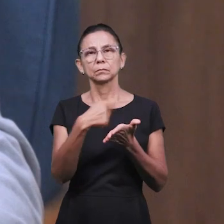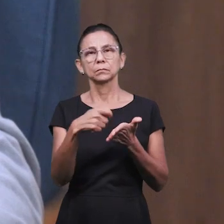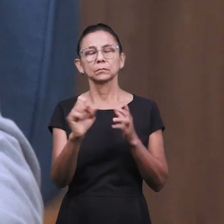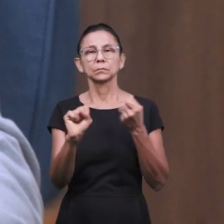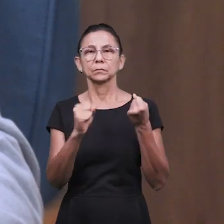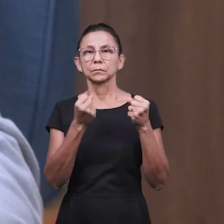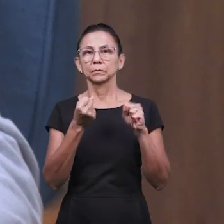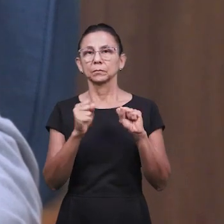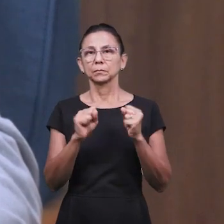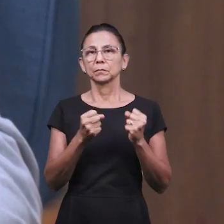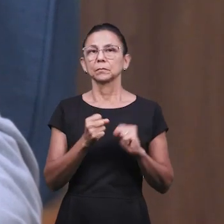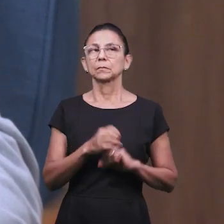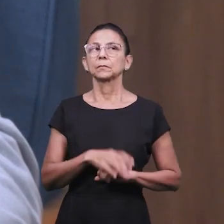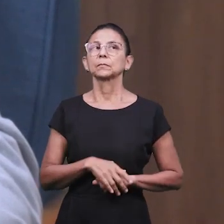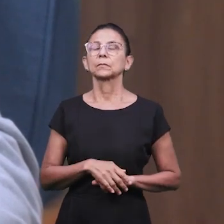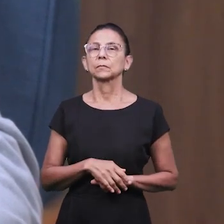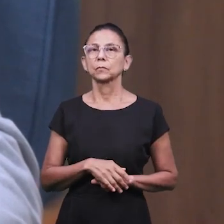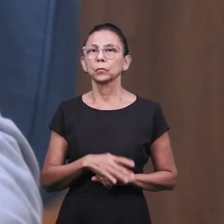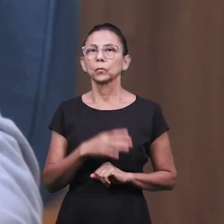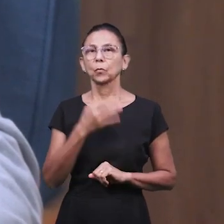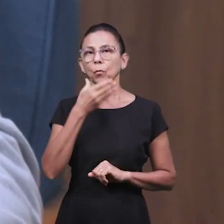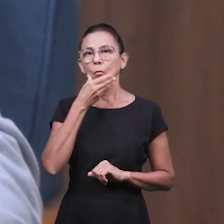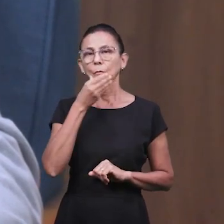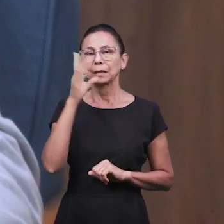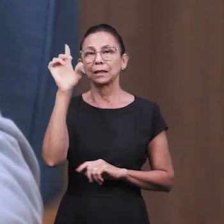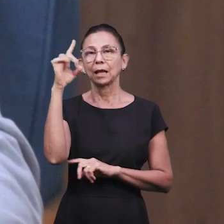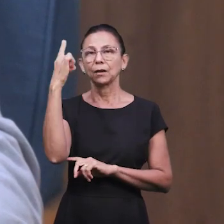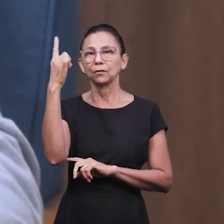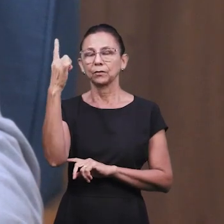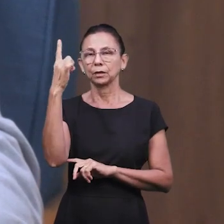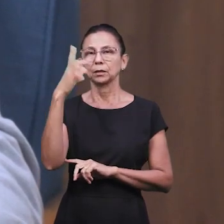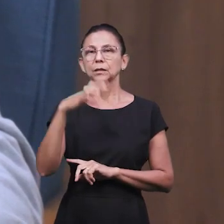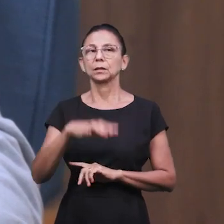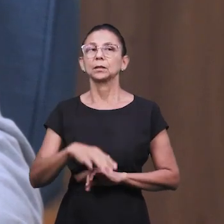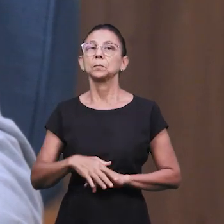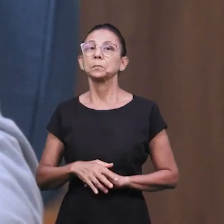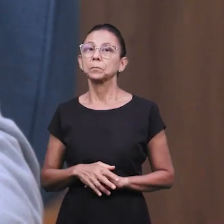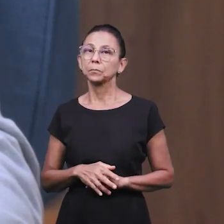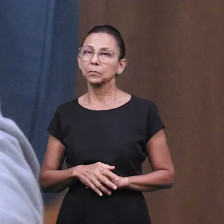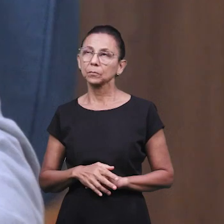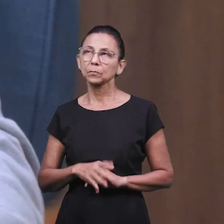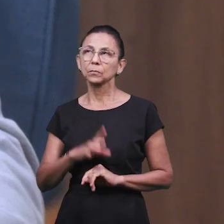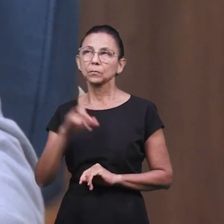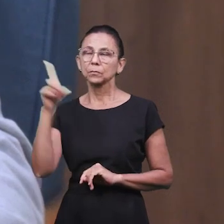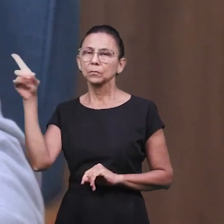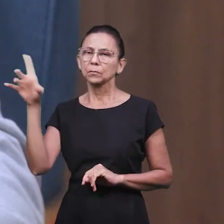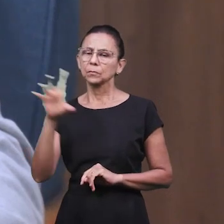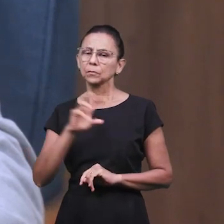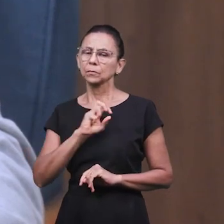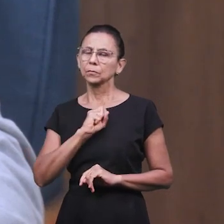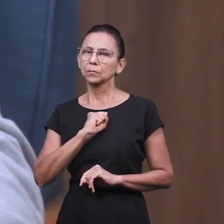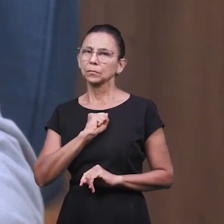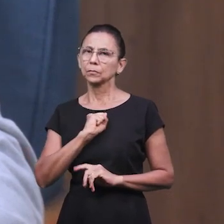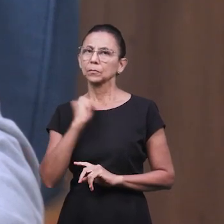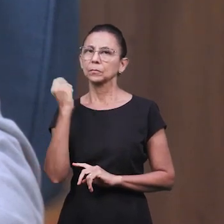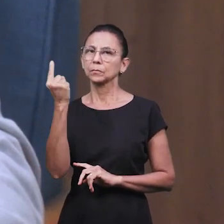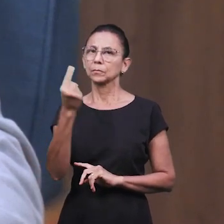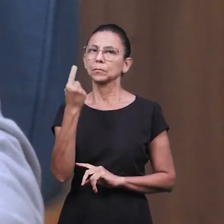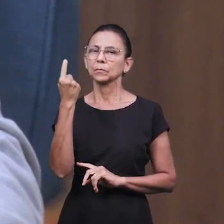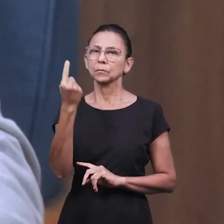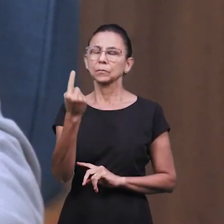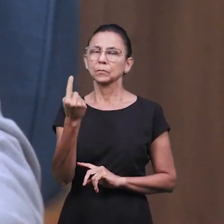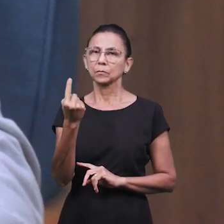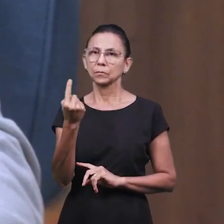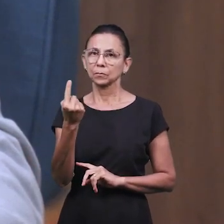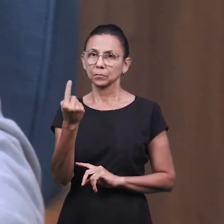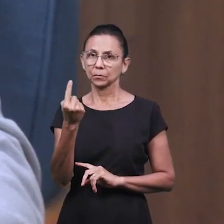Que foi Davi. Diz a palavra que é um homem segundo o coração de Deus.